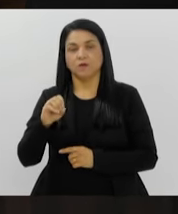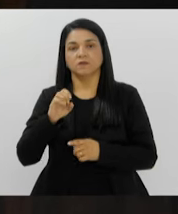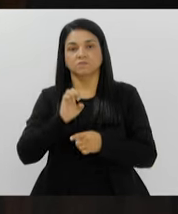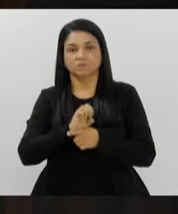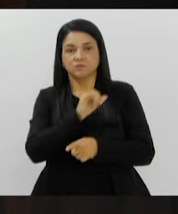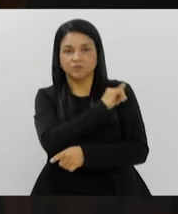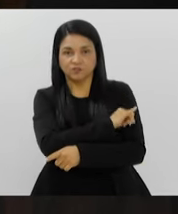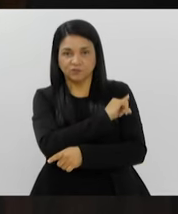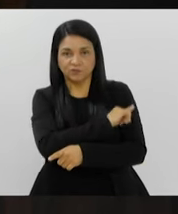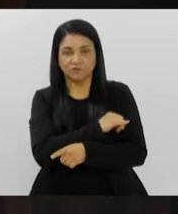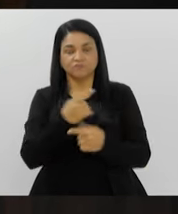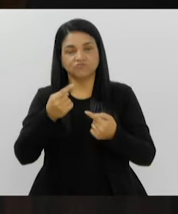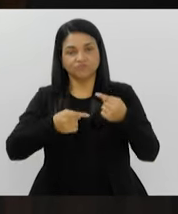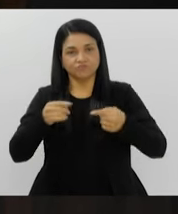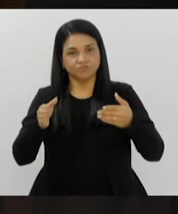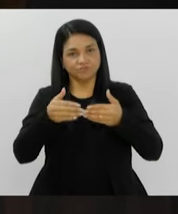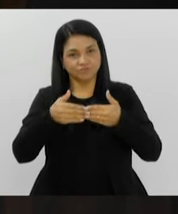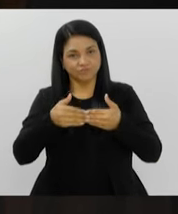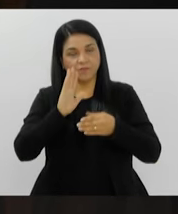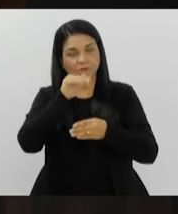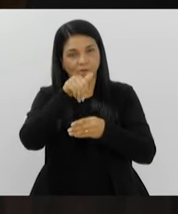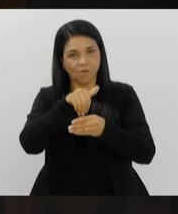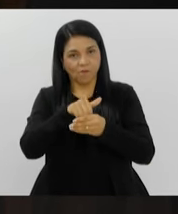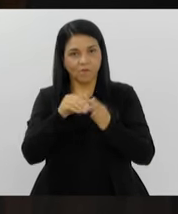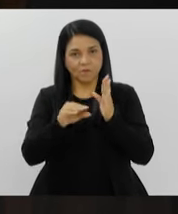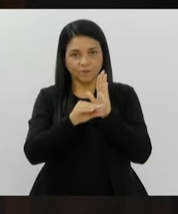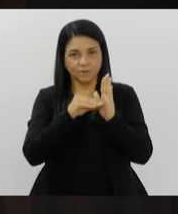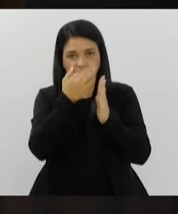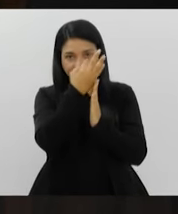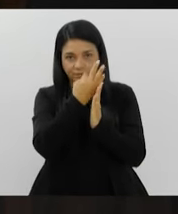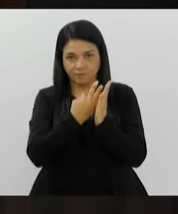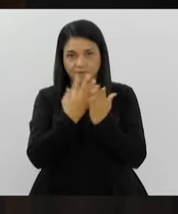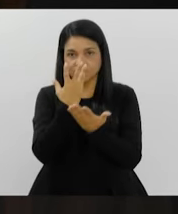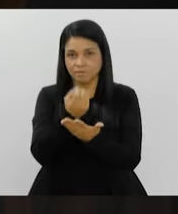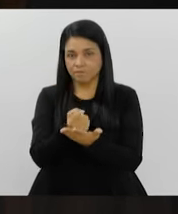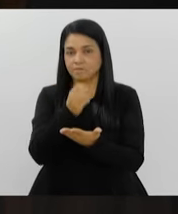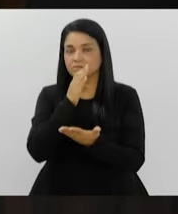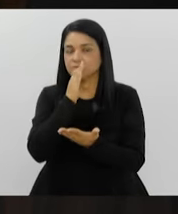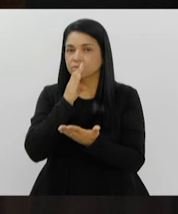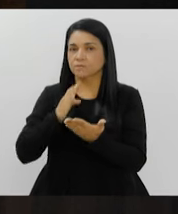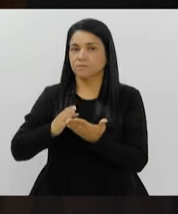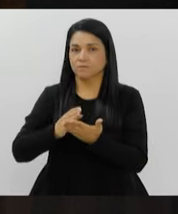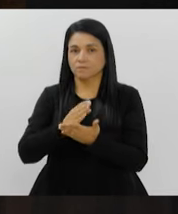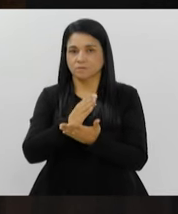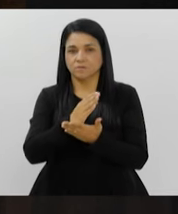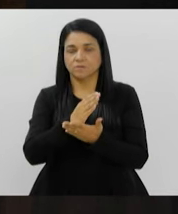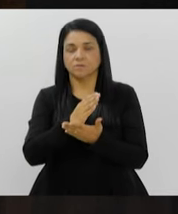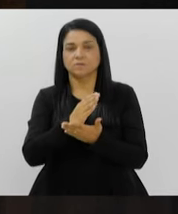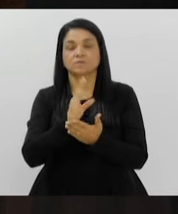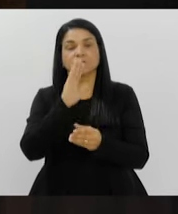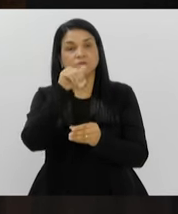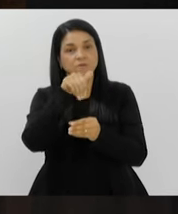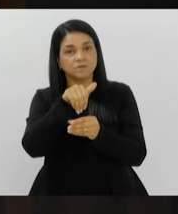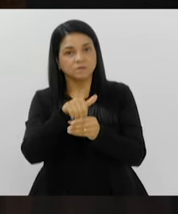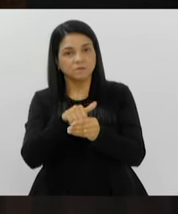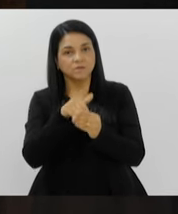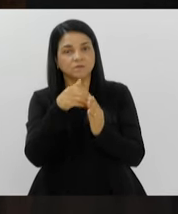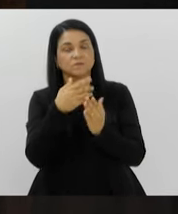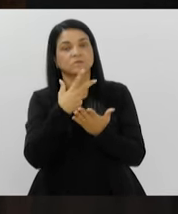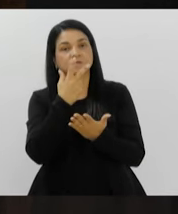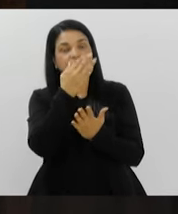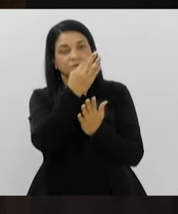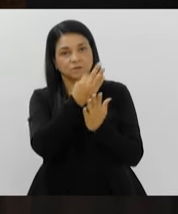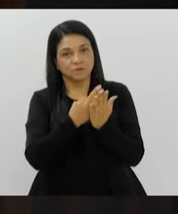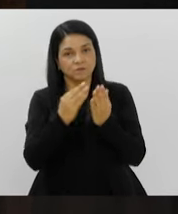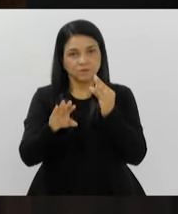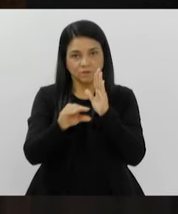queira discutir, encerrada a discussão. Em votação, emenda de redação. Os senhores que aprovam, permaneçam como estão. Aprovado. Em votação, redação do vencido